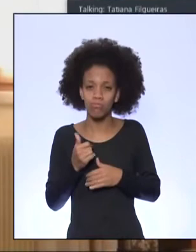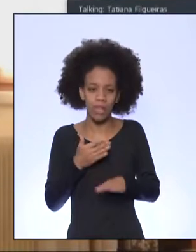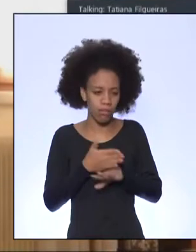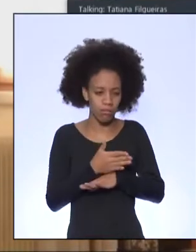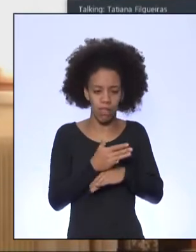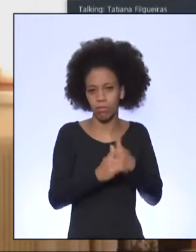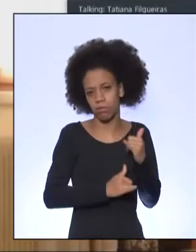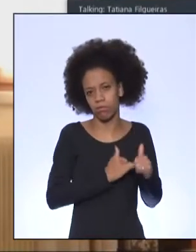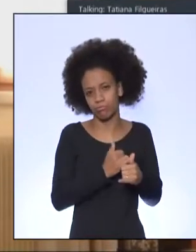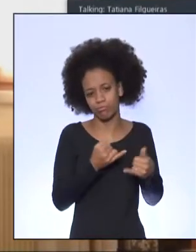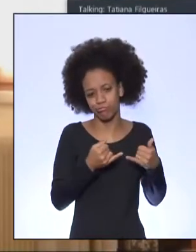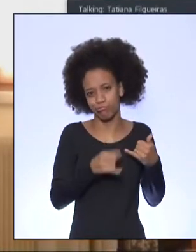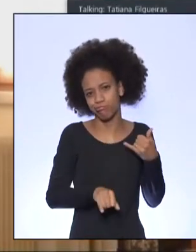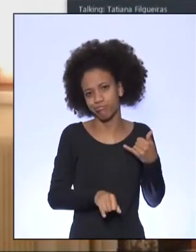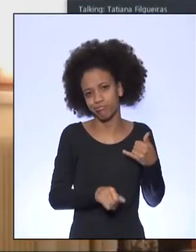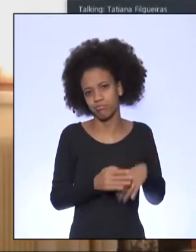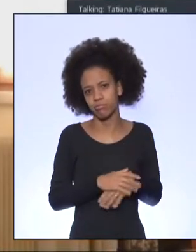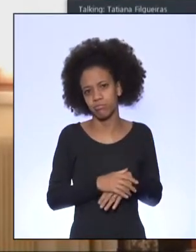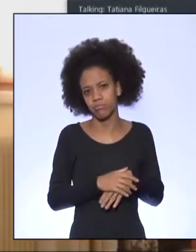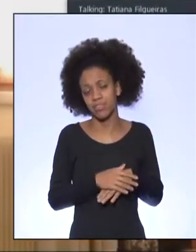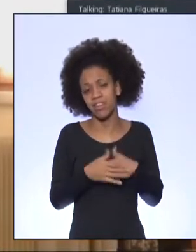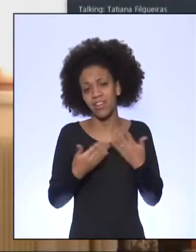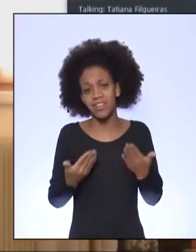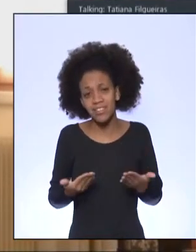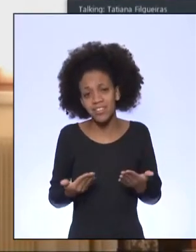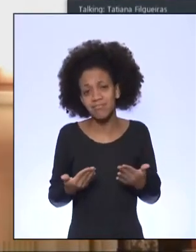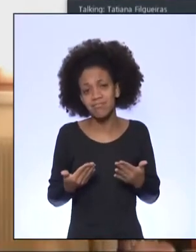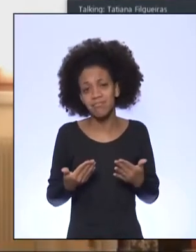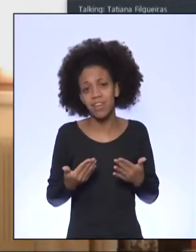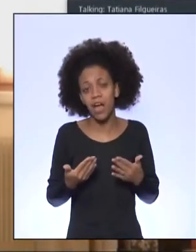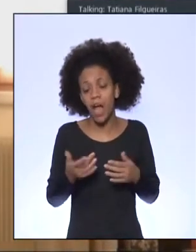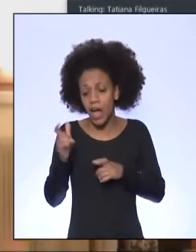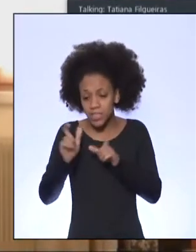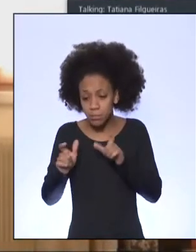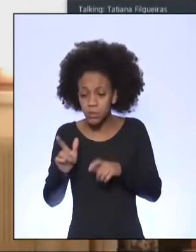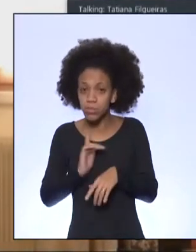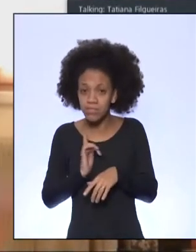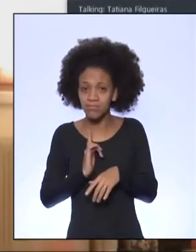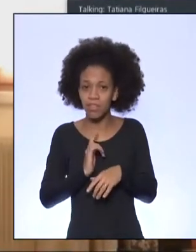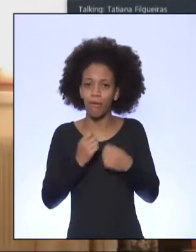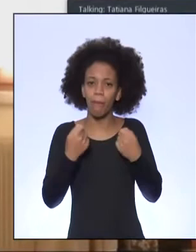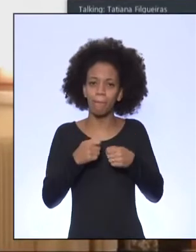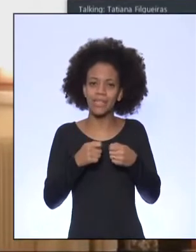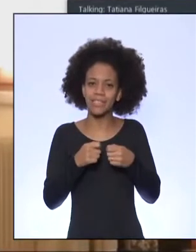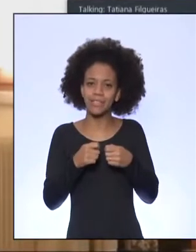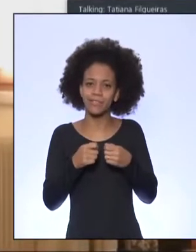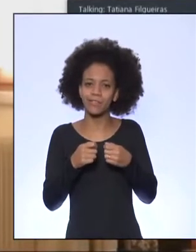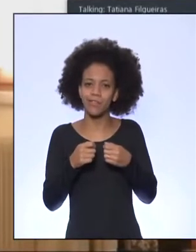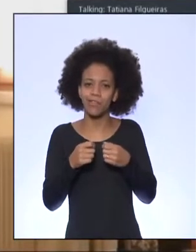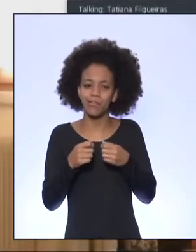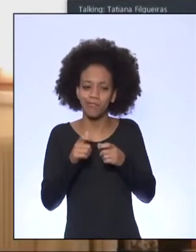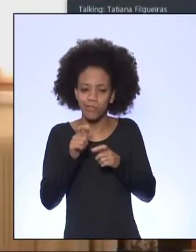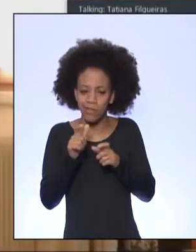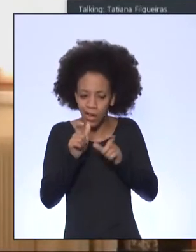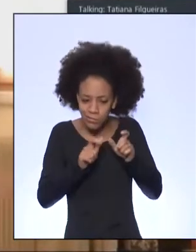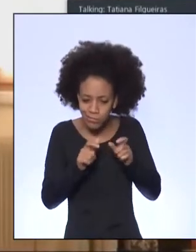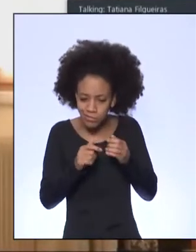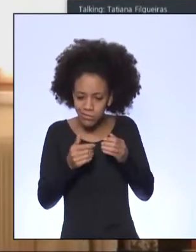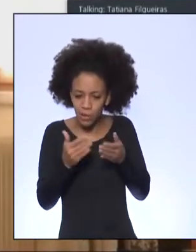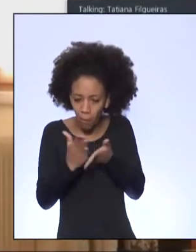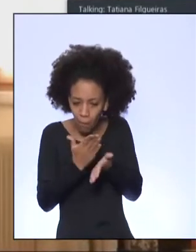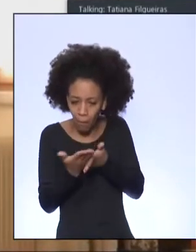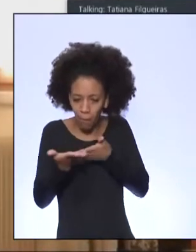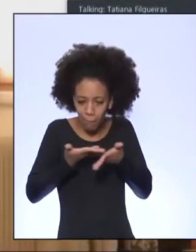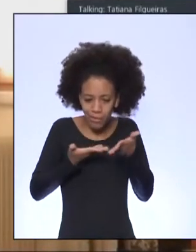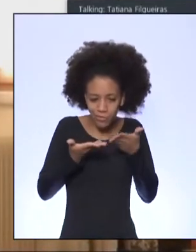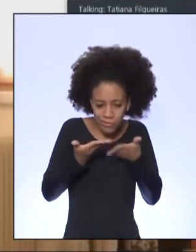e esse número com certeza é muito maior porque os que têm que dividir com o irmão, tem que dividir com vários irmãos, tem que dividir com os pais, com quem